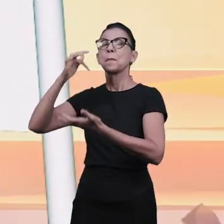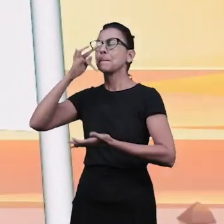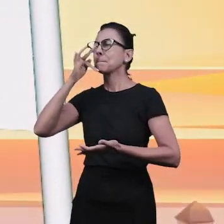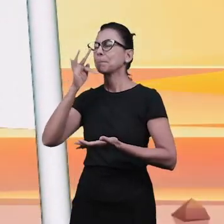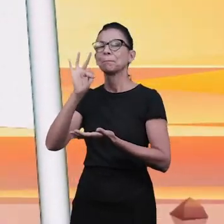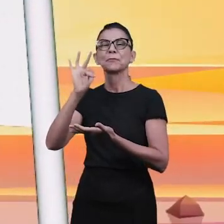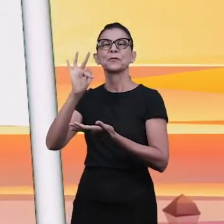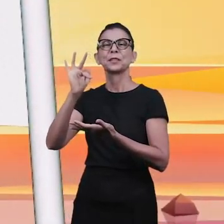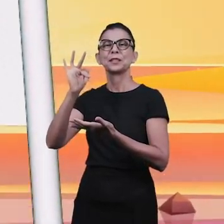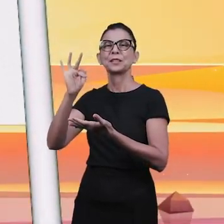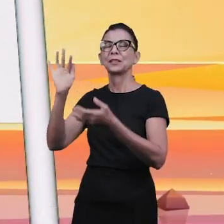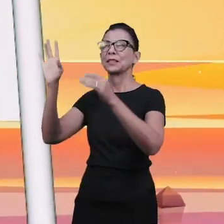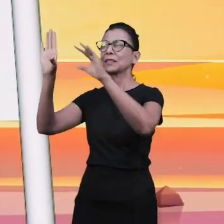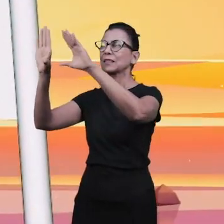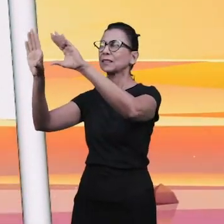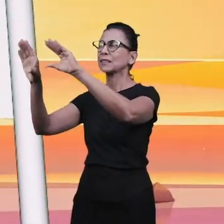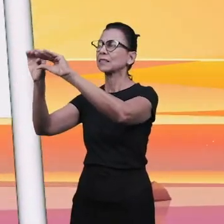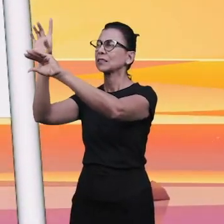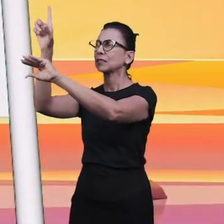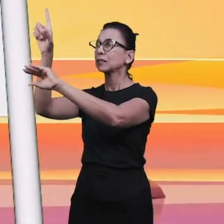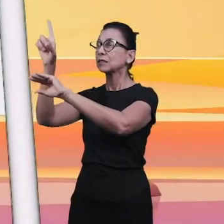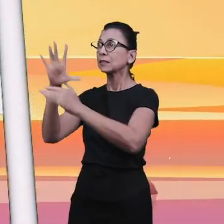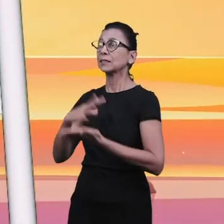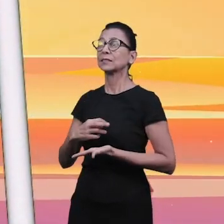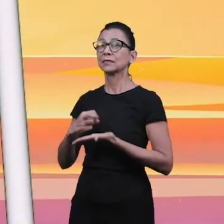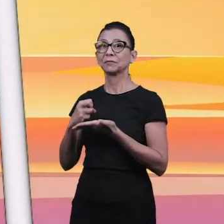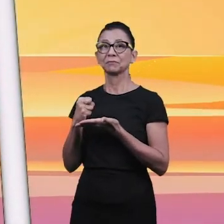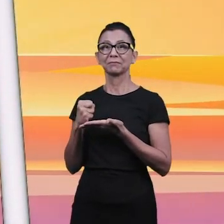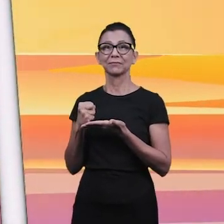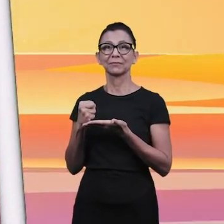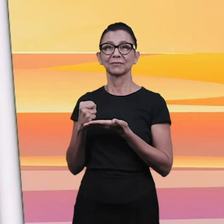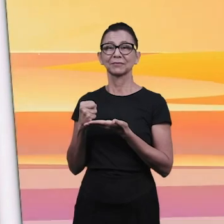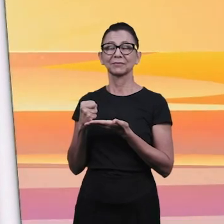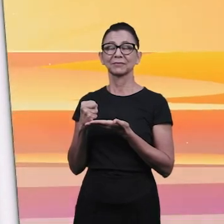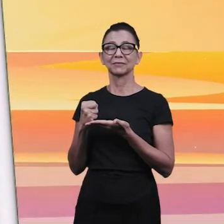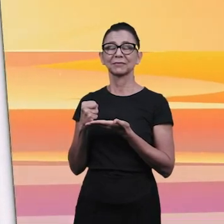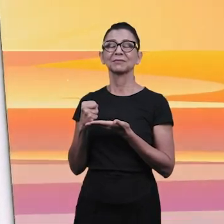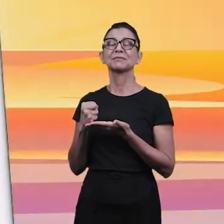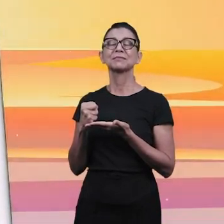buscar. Breve vem nos